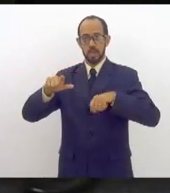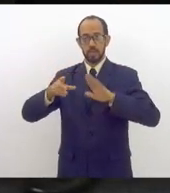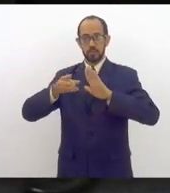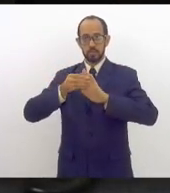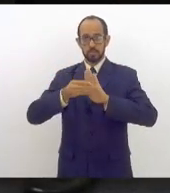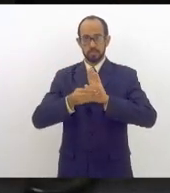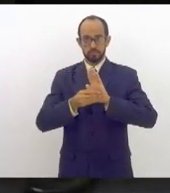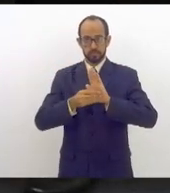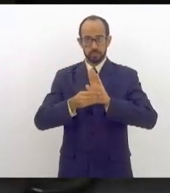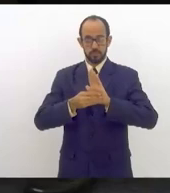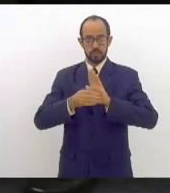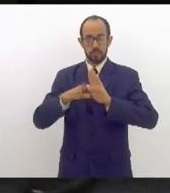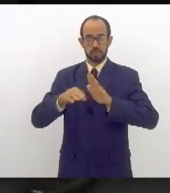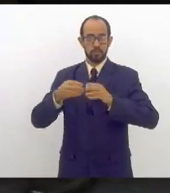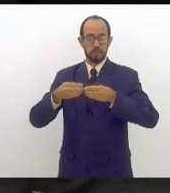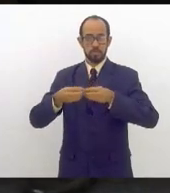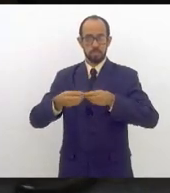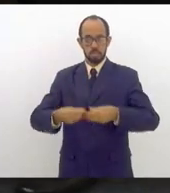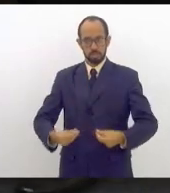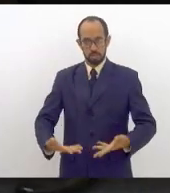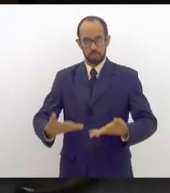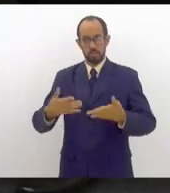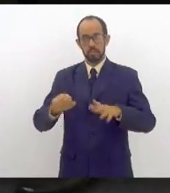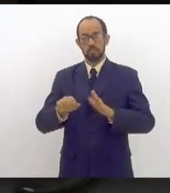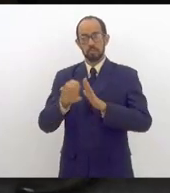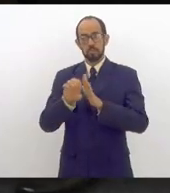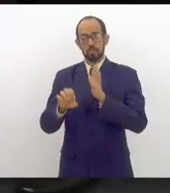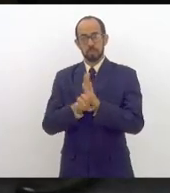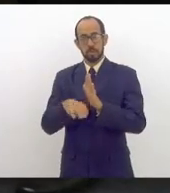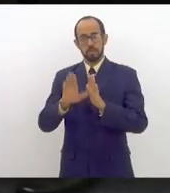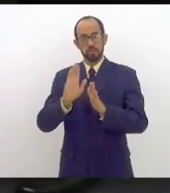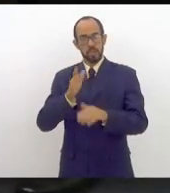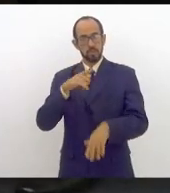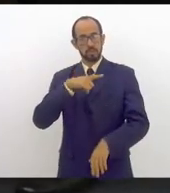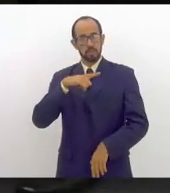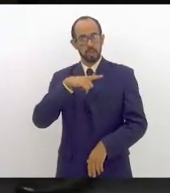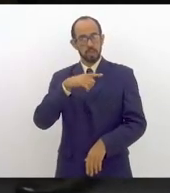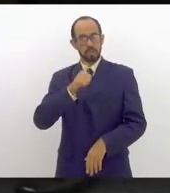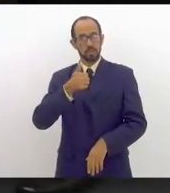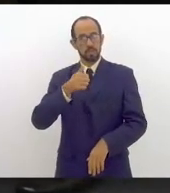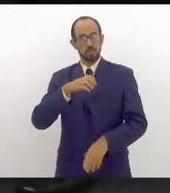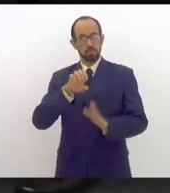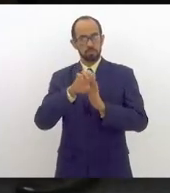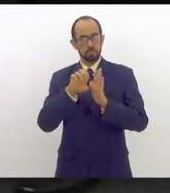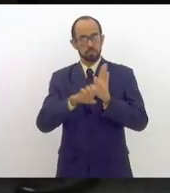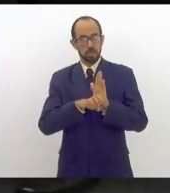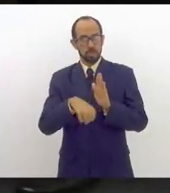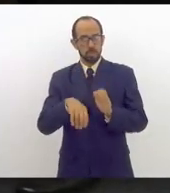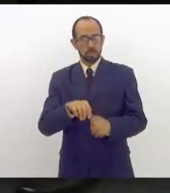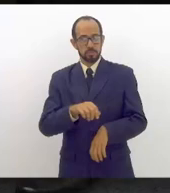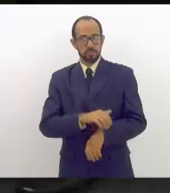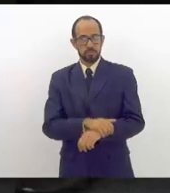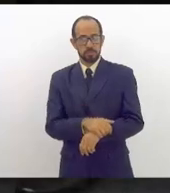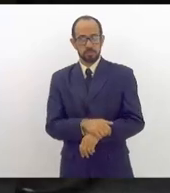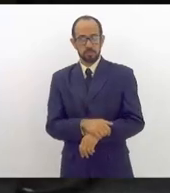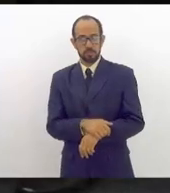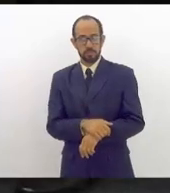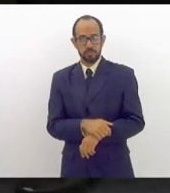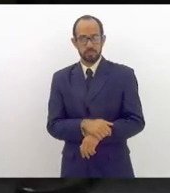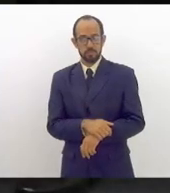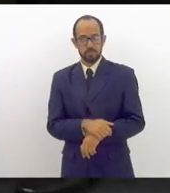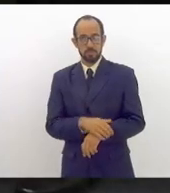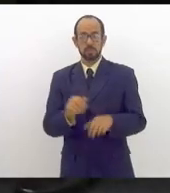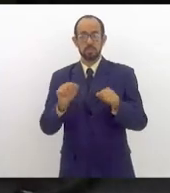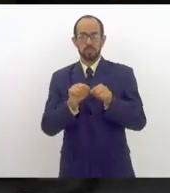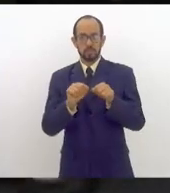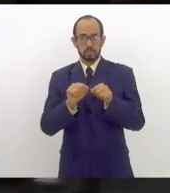e à época que ele veio à pauta, ele foi emendado. Só para alertar o Marquinhos que já tem emendas. 19 emendas. Mas vamos feitas... fazer uma